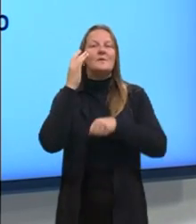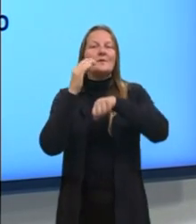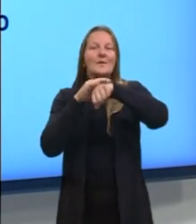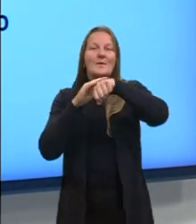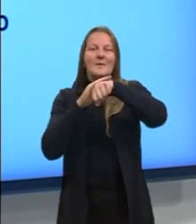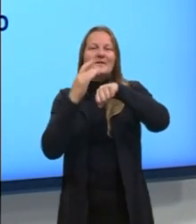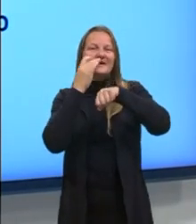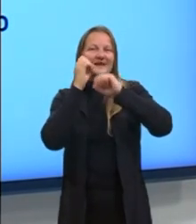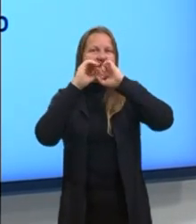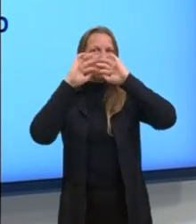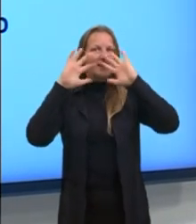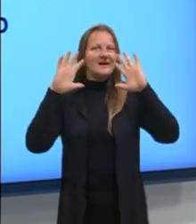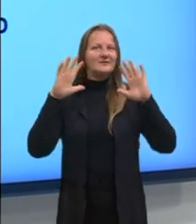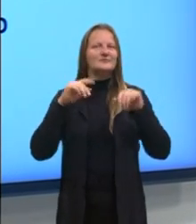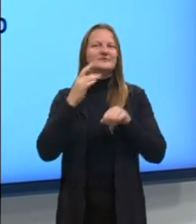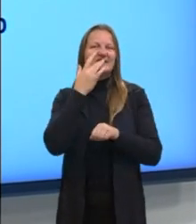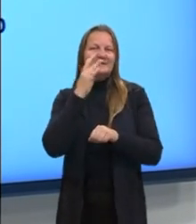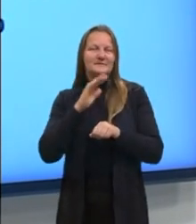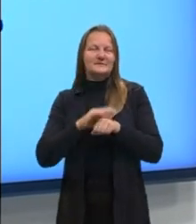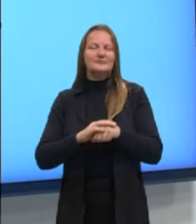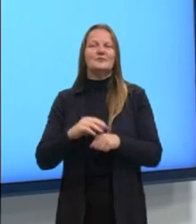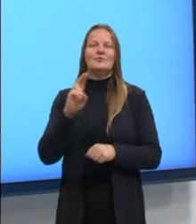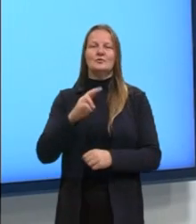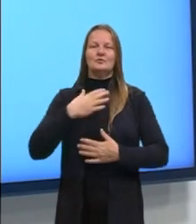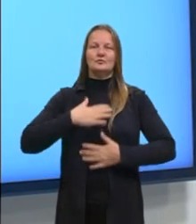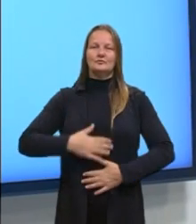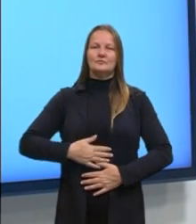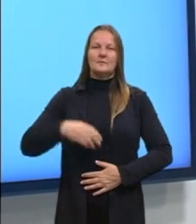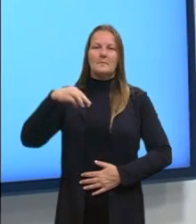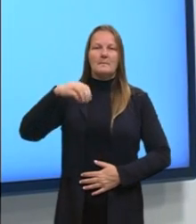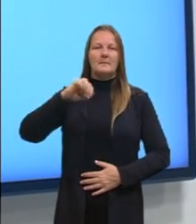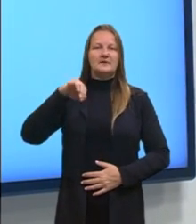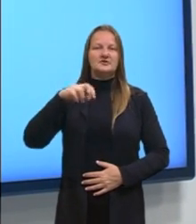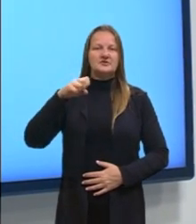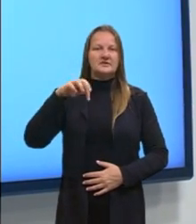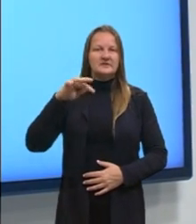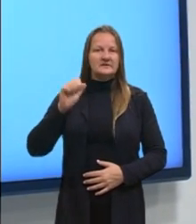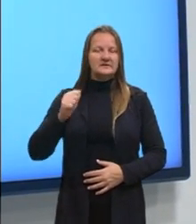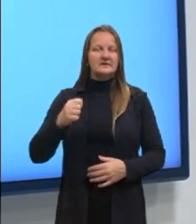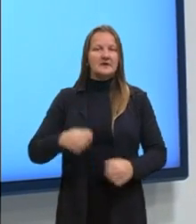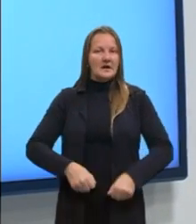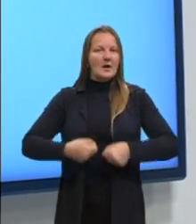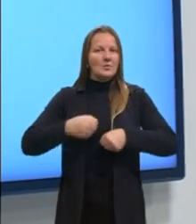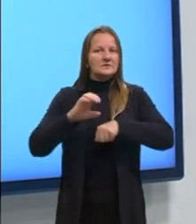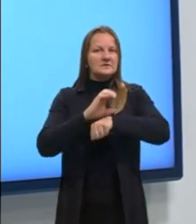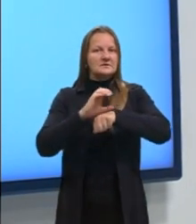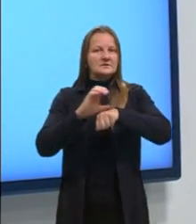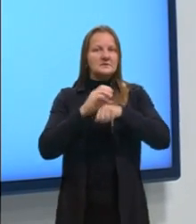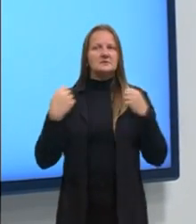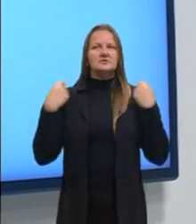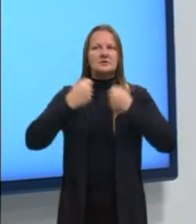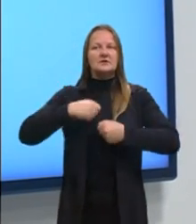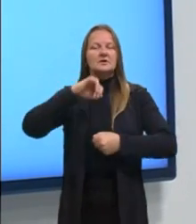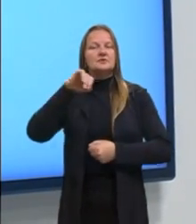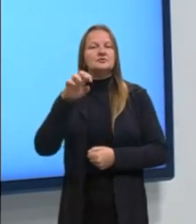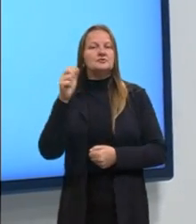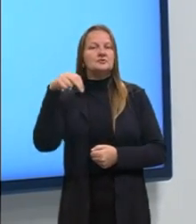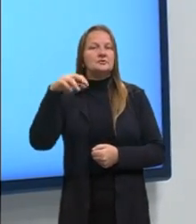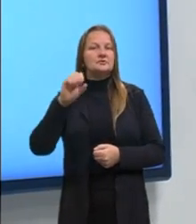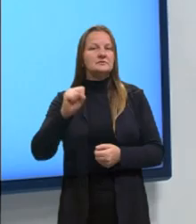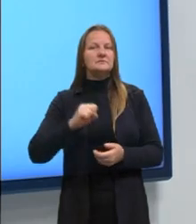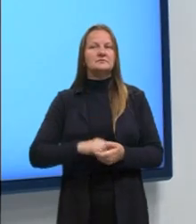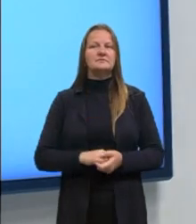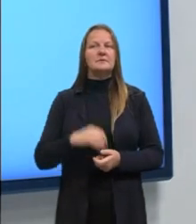cabelos castanhos Claros estou usando uma camiseta Magenta uma calça cinza uma jaqueta jeans